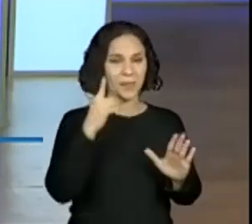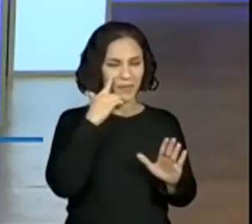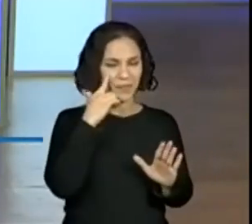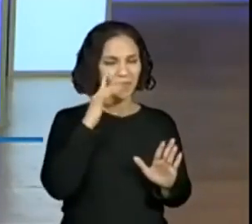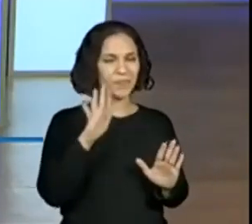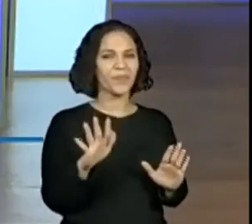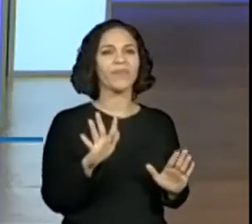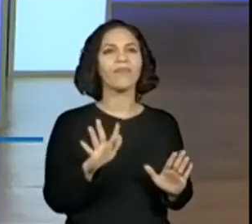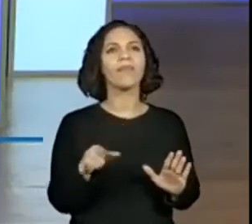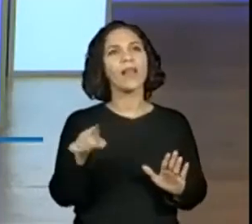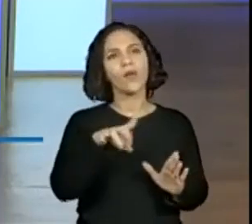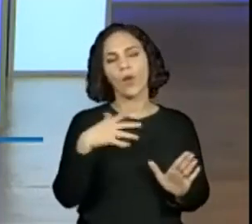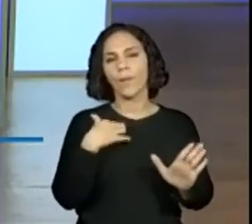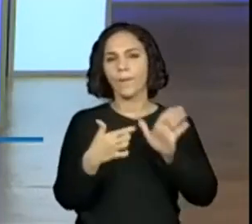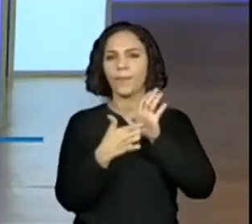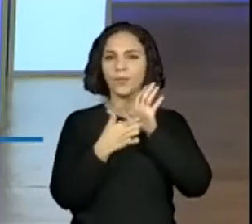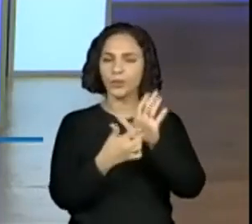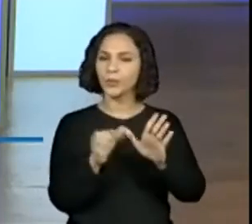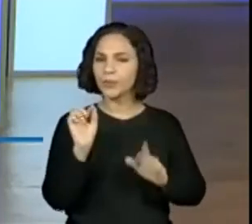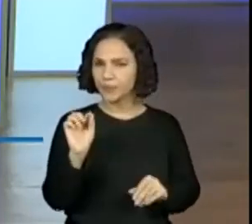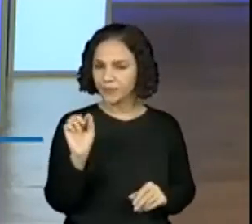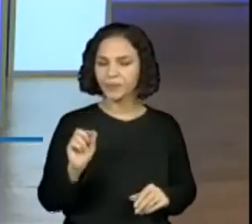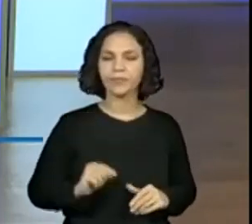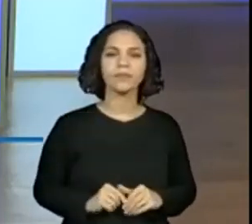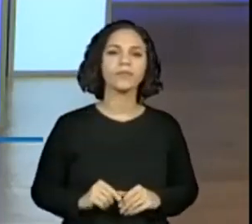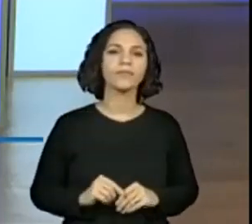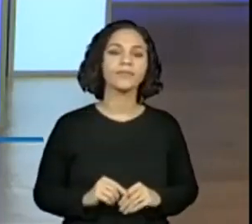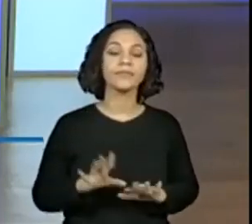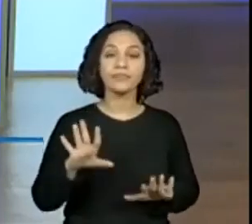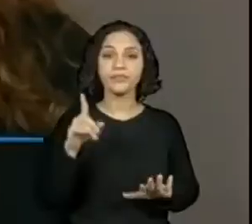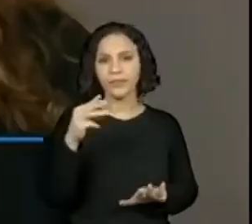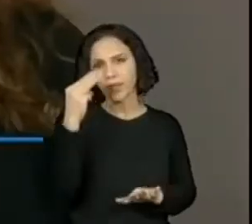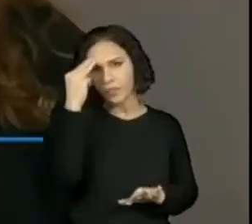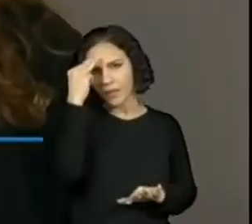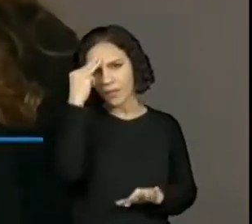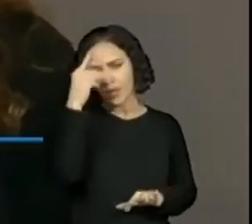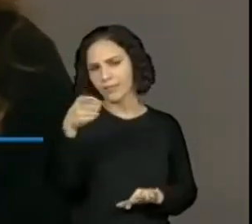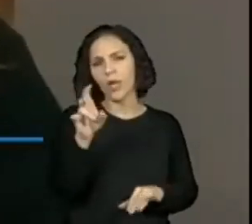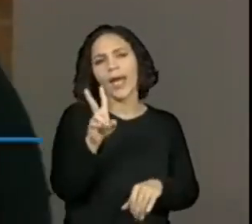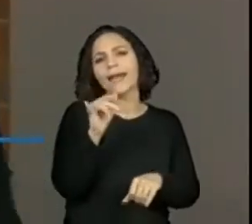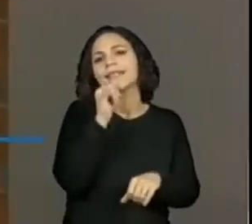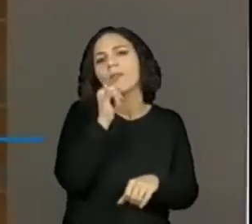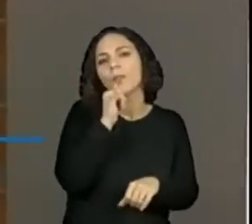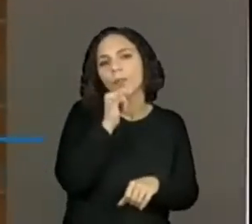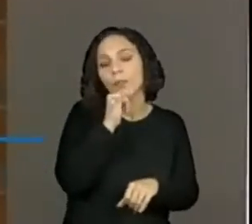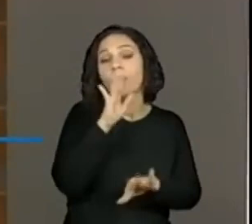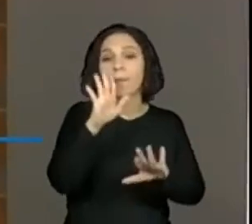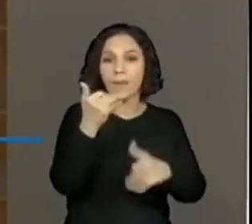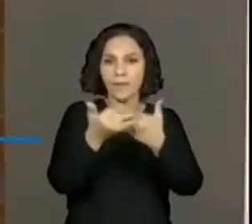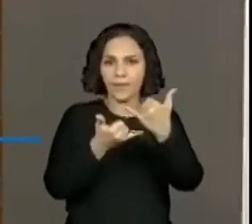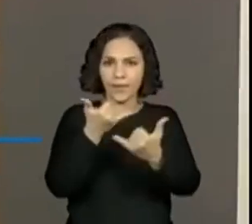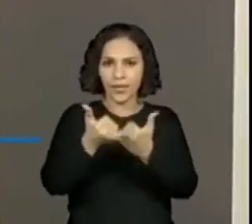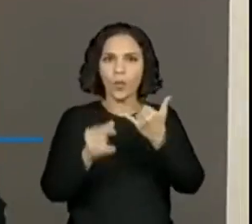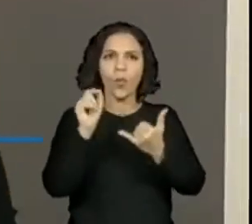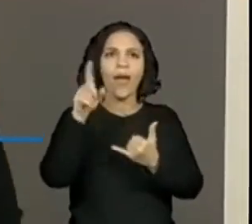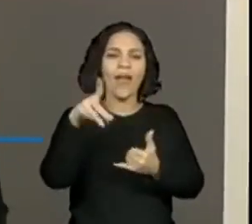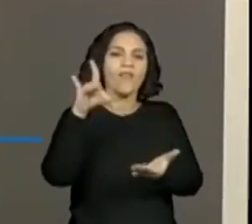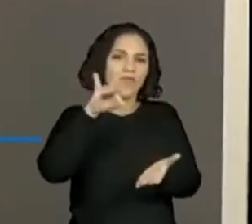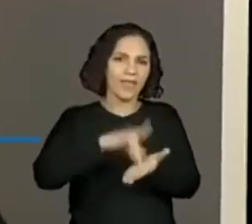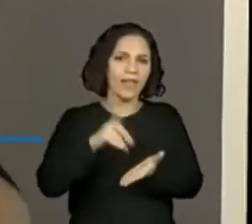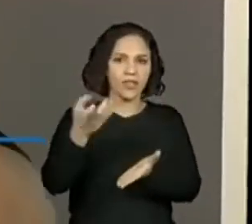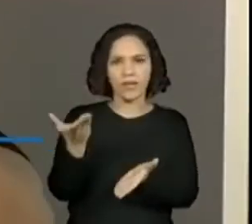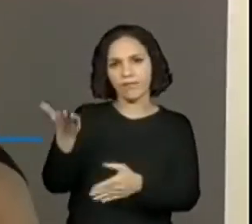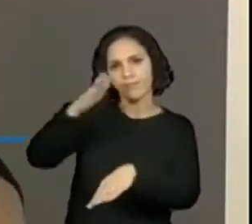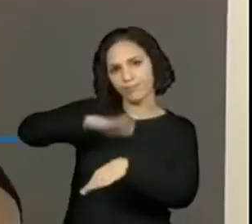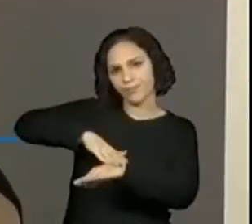verdade a gente queria mostrar para vocês que o Jogo da Memória foi só para ilustrar Tá mas a brincadeira em si foi com a